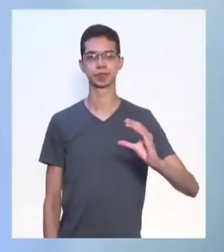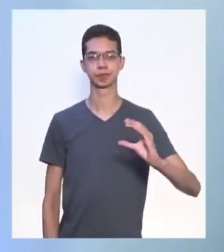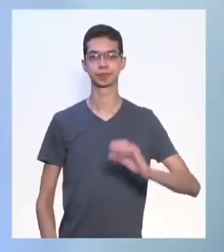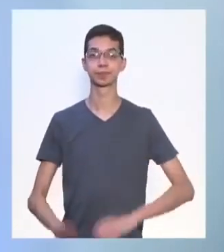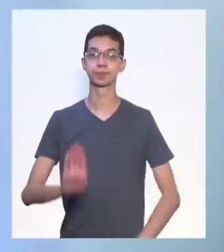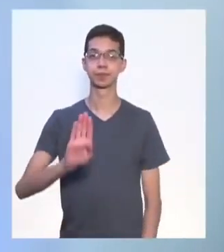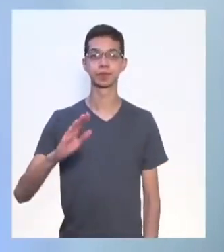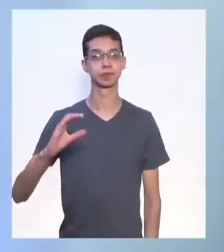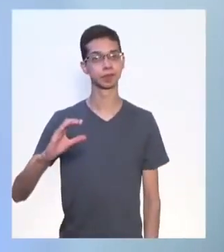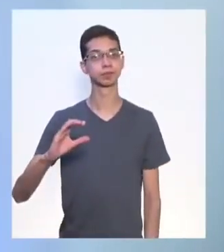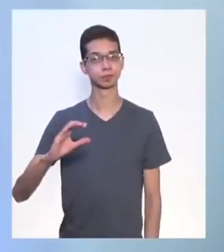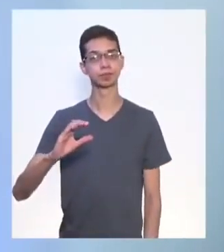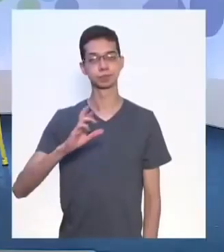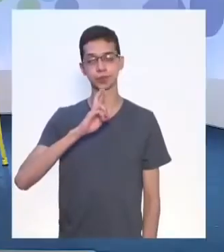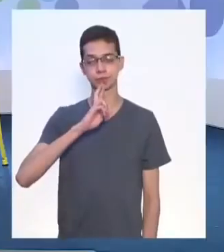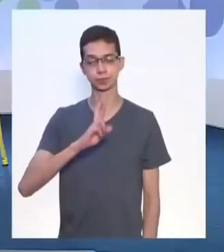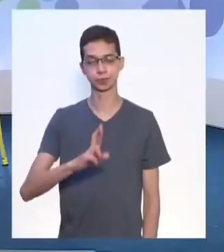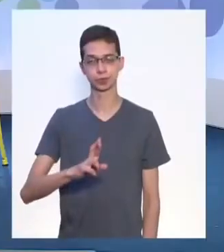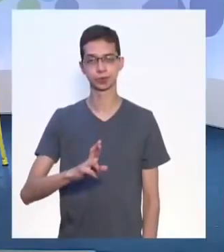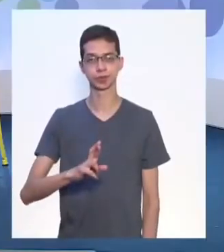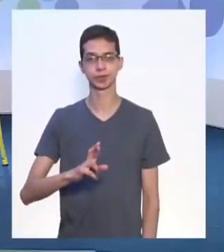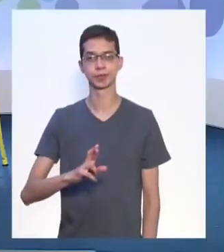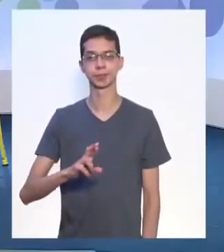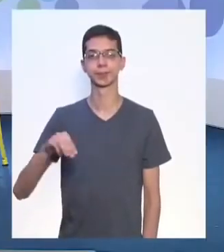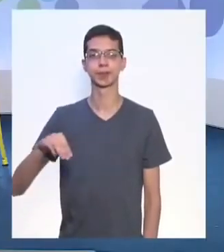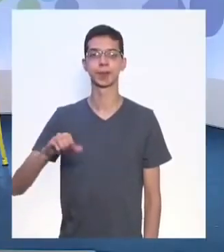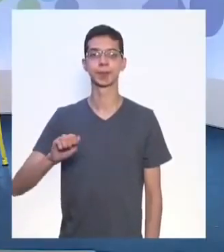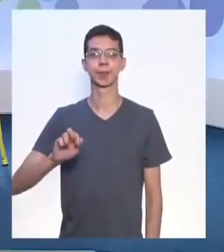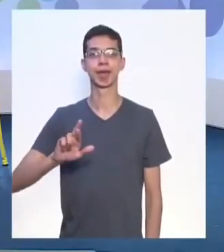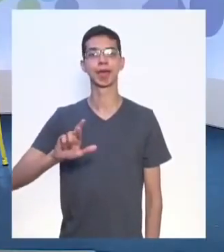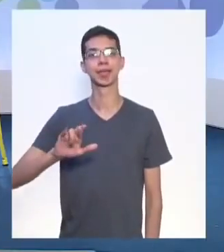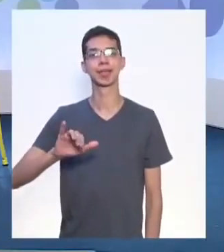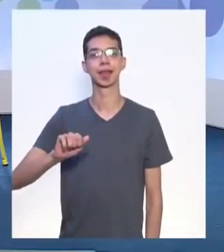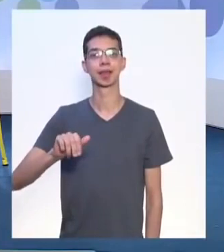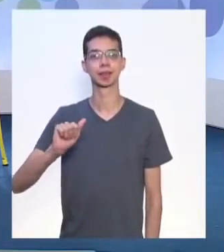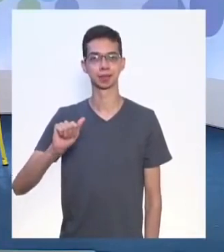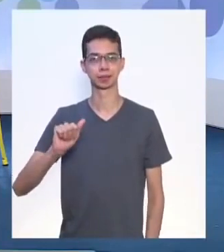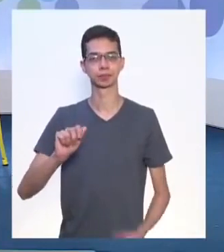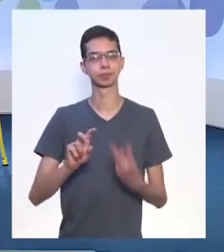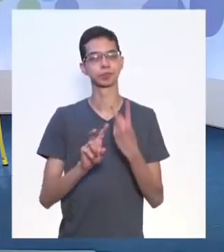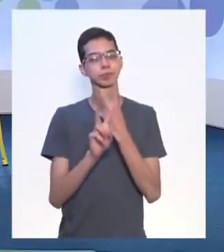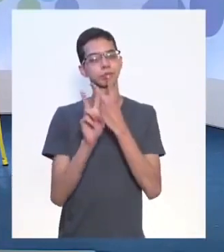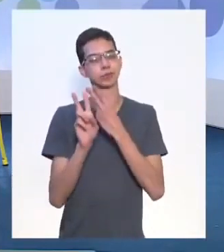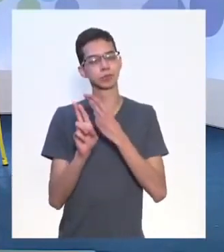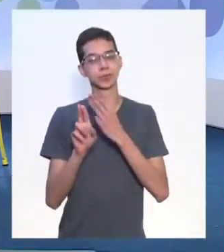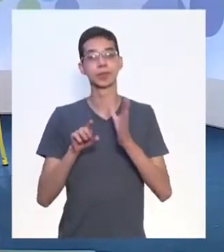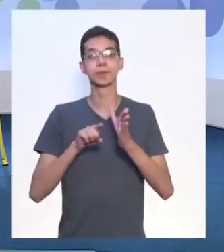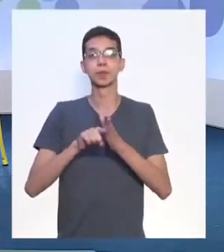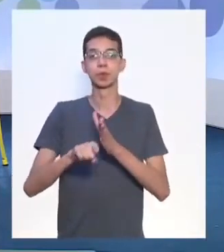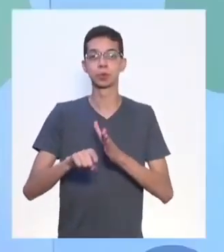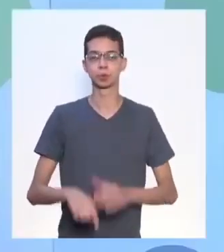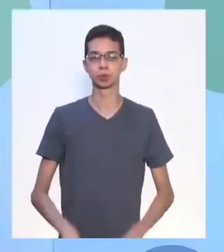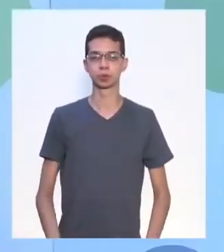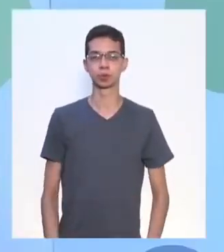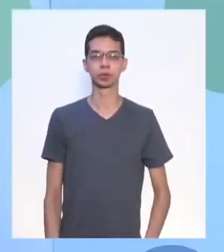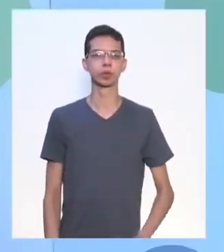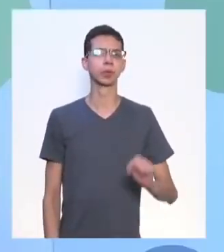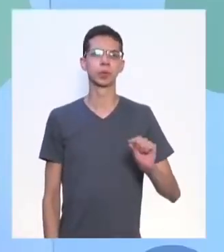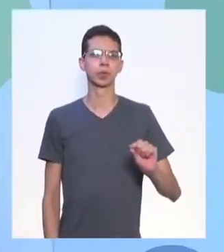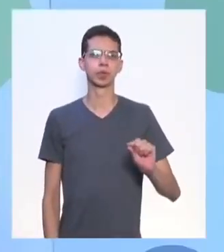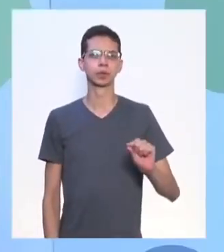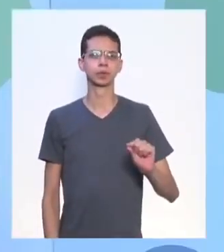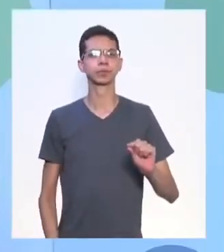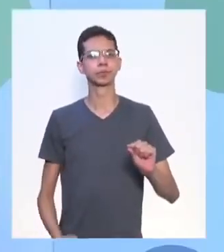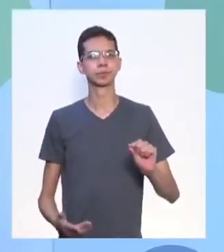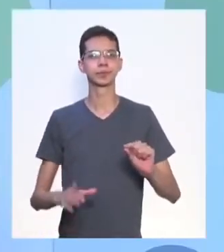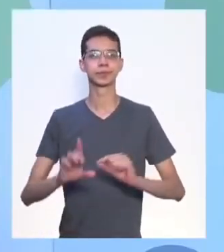A alternativa A é colocar Mariana dormia. E aí a gente faz aquela pergunta, né, para o verbo o que ou de que, né?